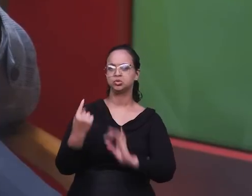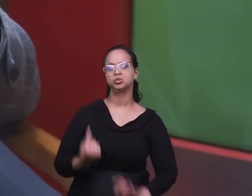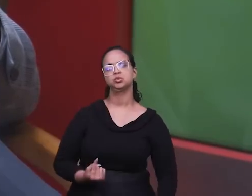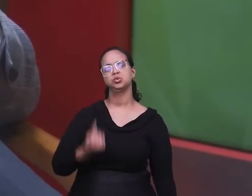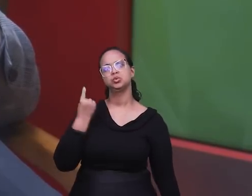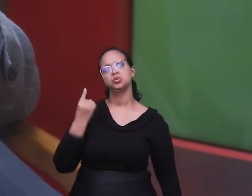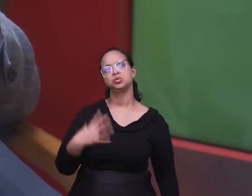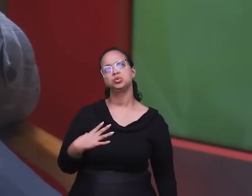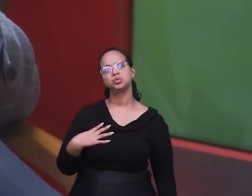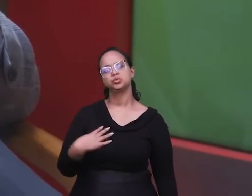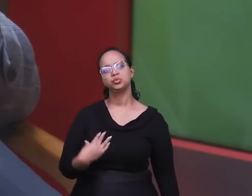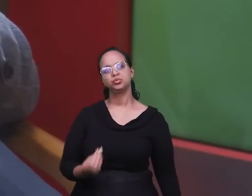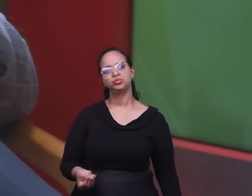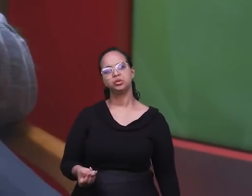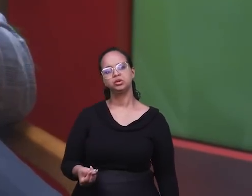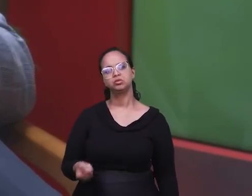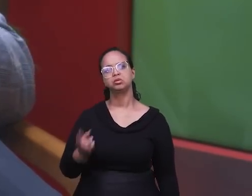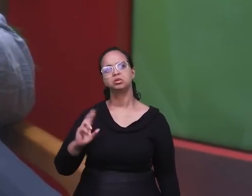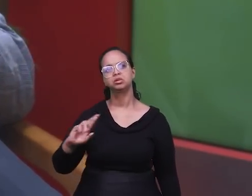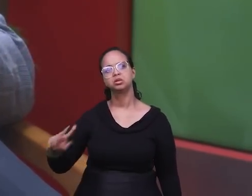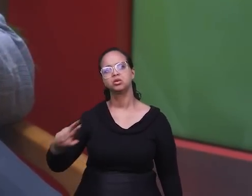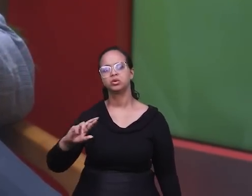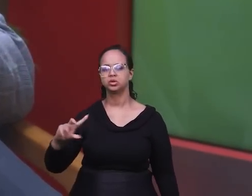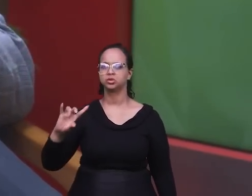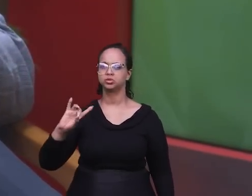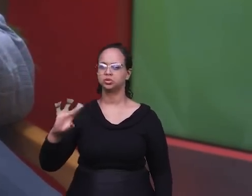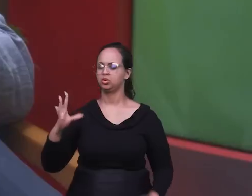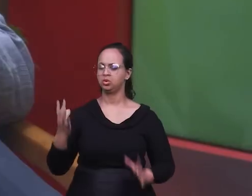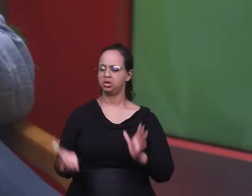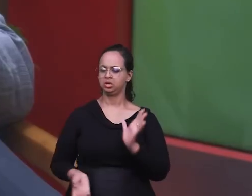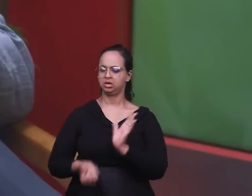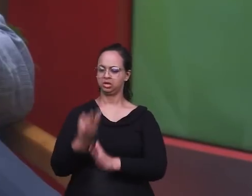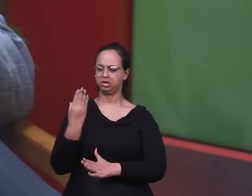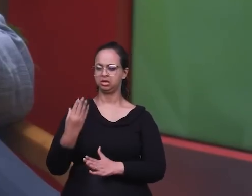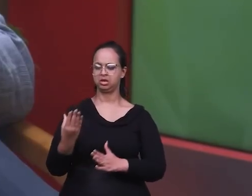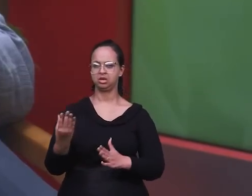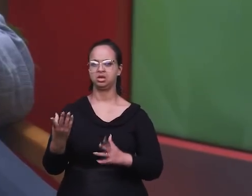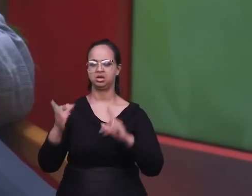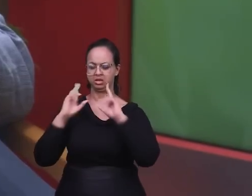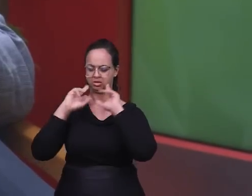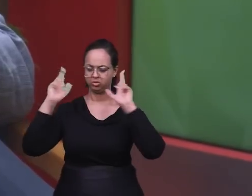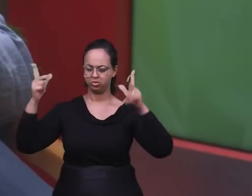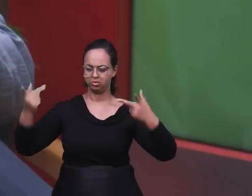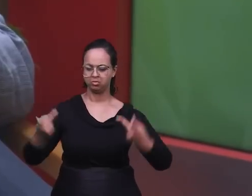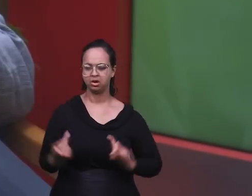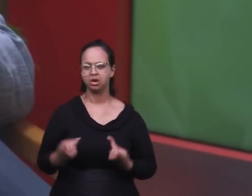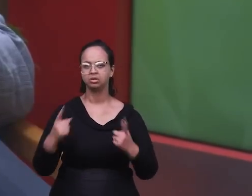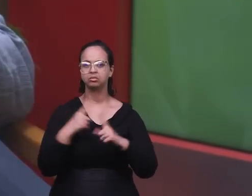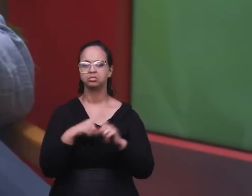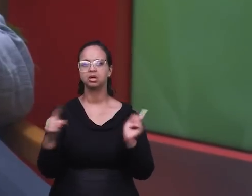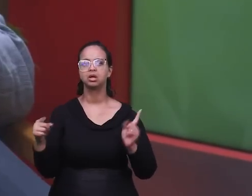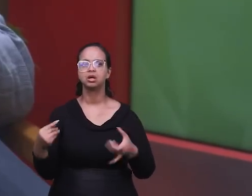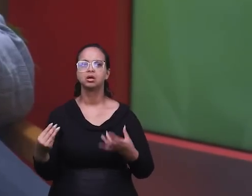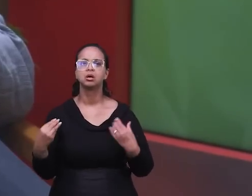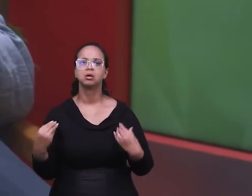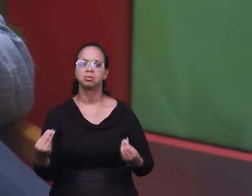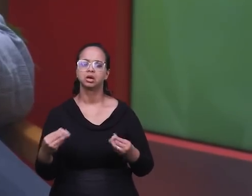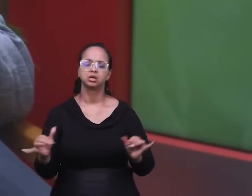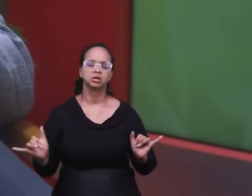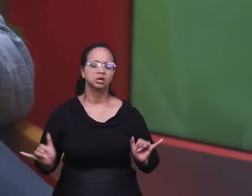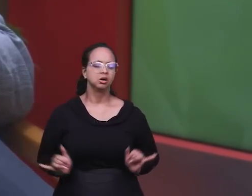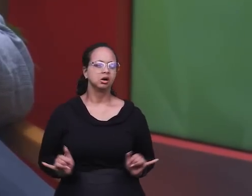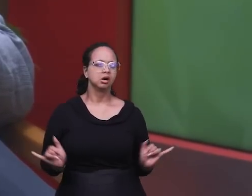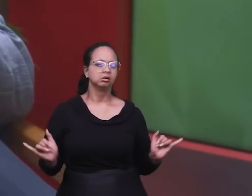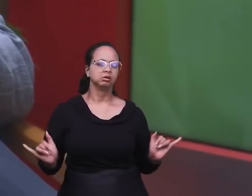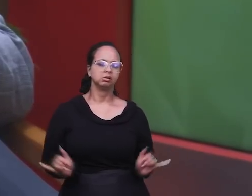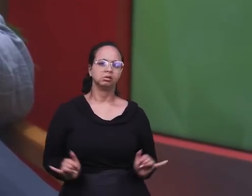unigênito, não só para se tornar homem, mas diz a palavra que ele foi